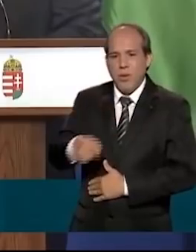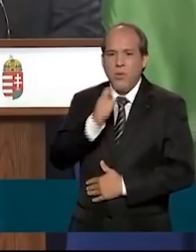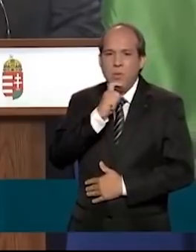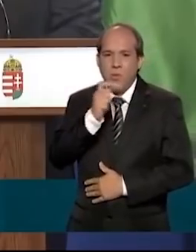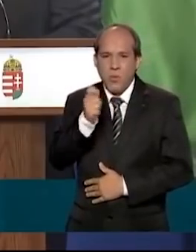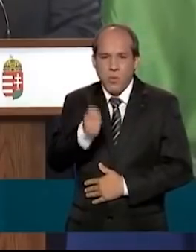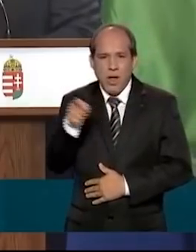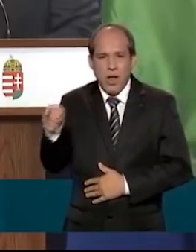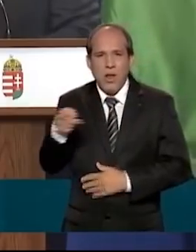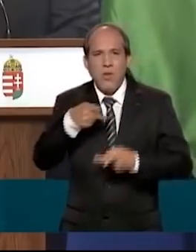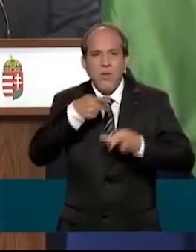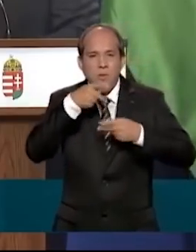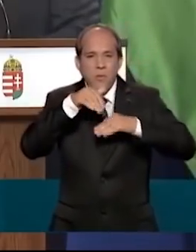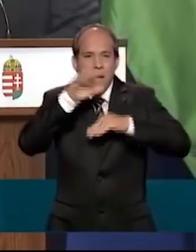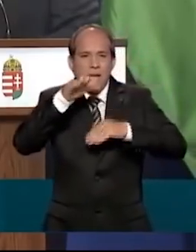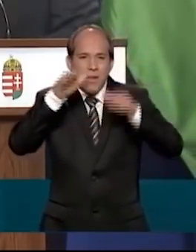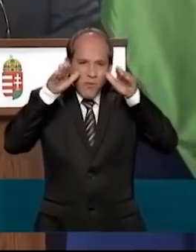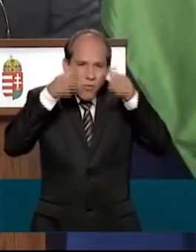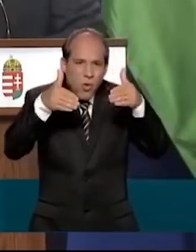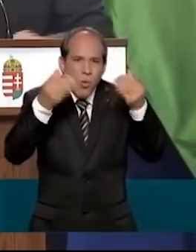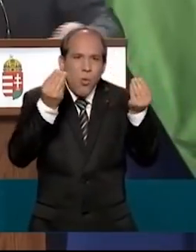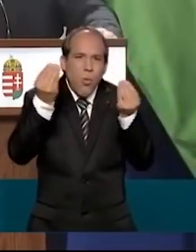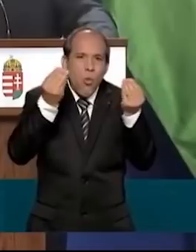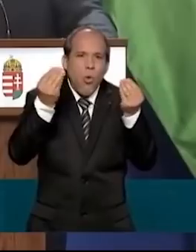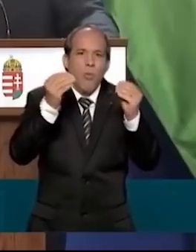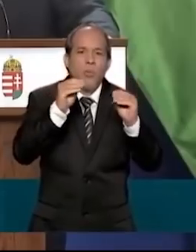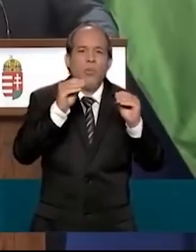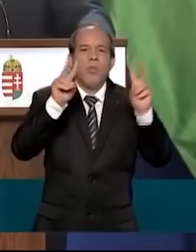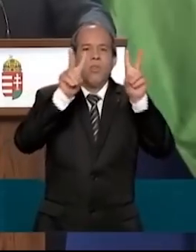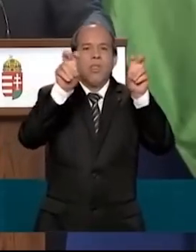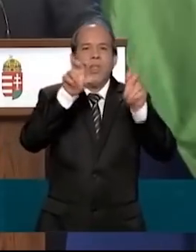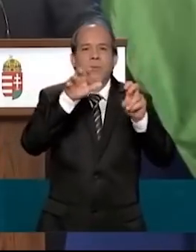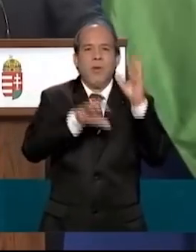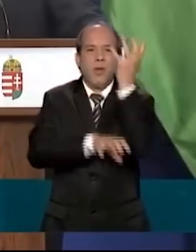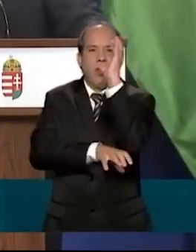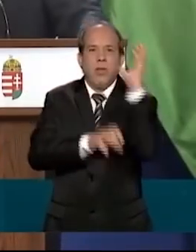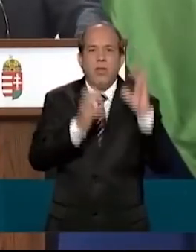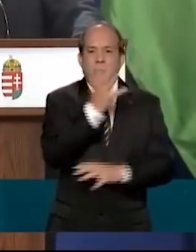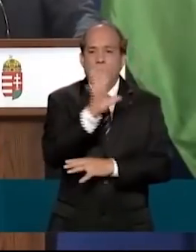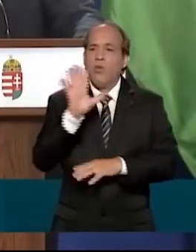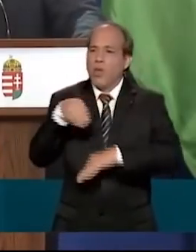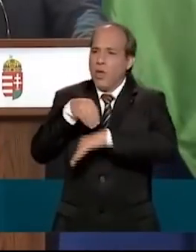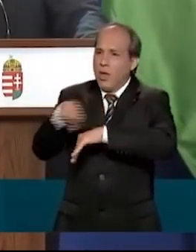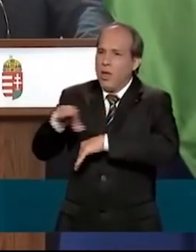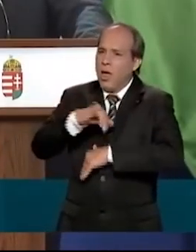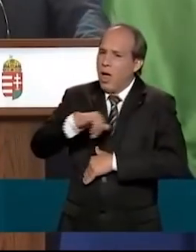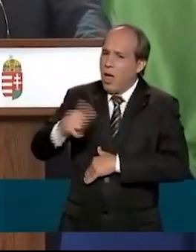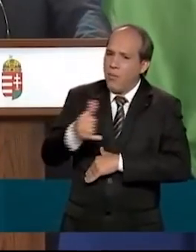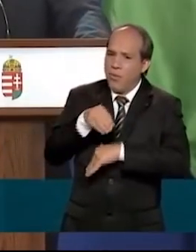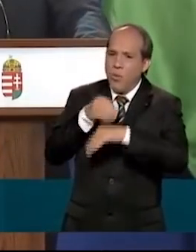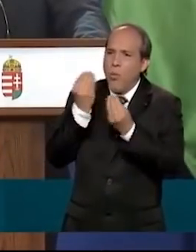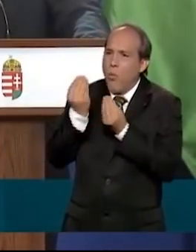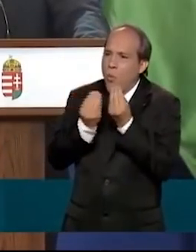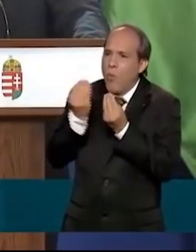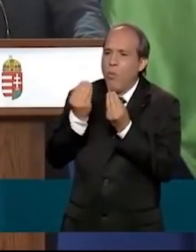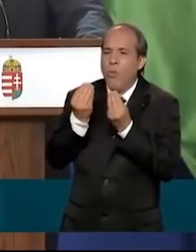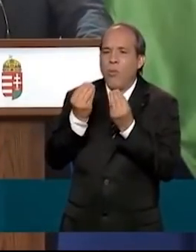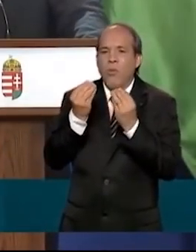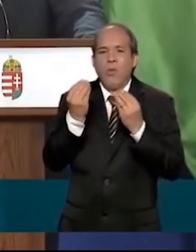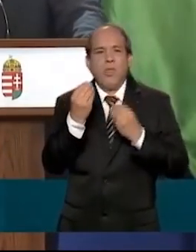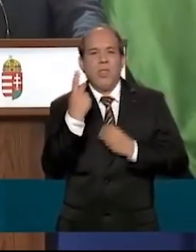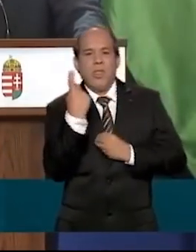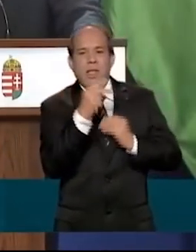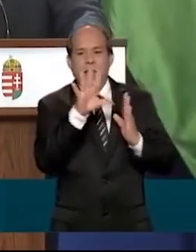se focou muito mais na questão ambiental eu tive a oportunidade de falar para ele O que representa a Amazônia